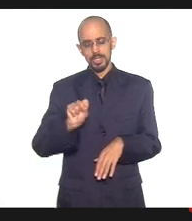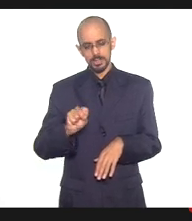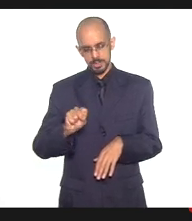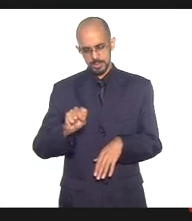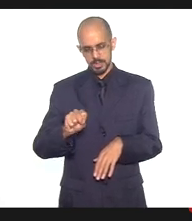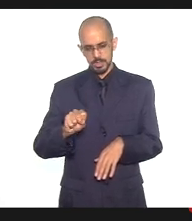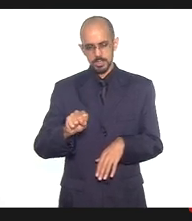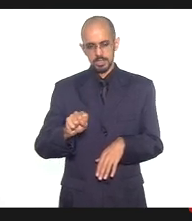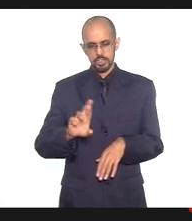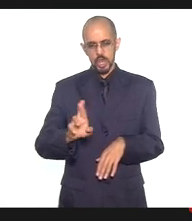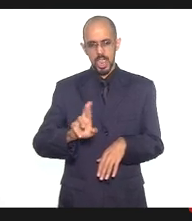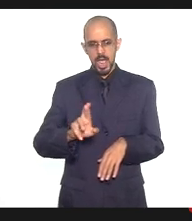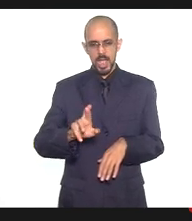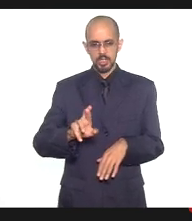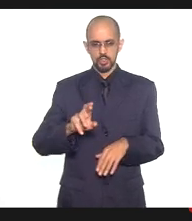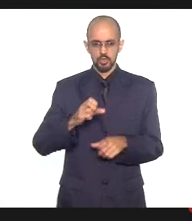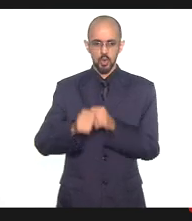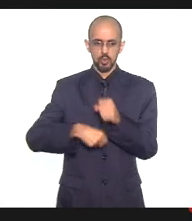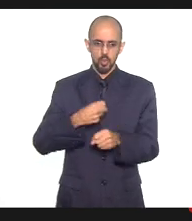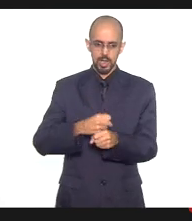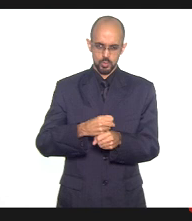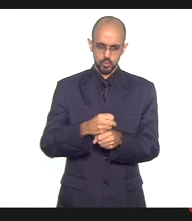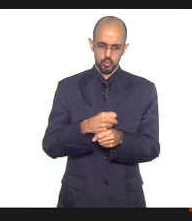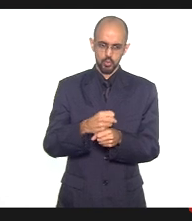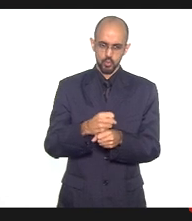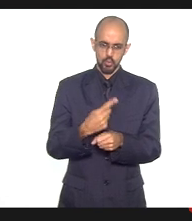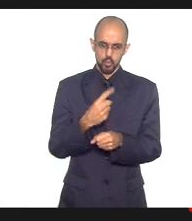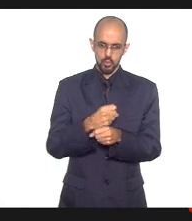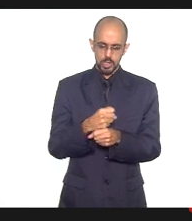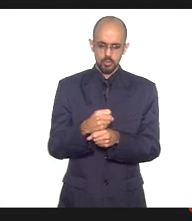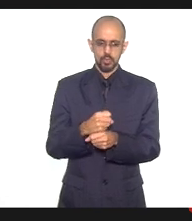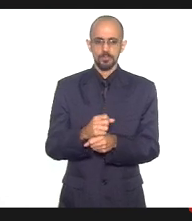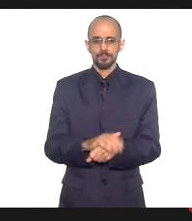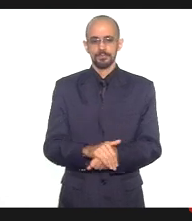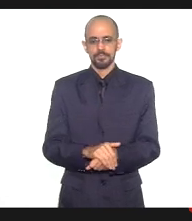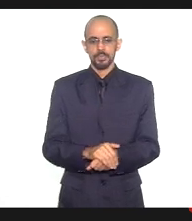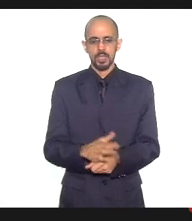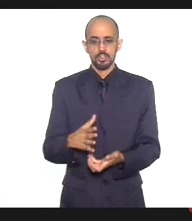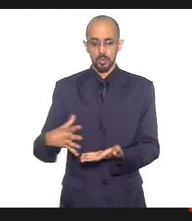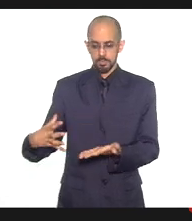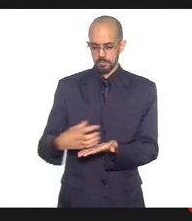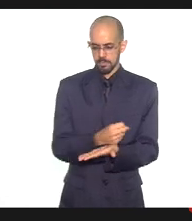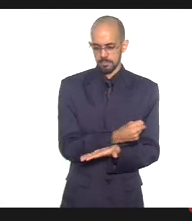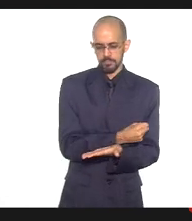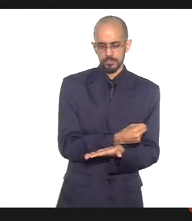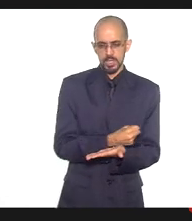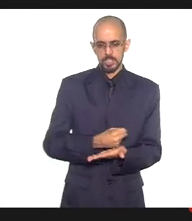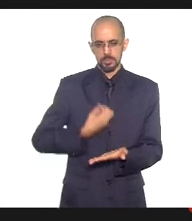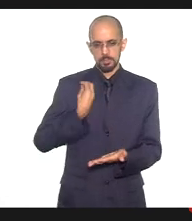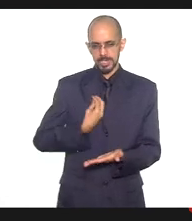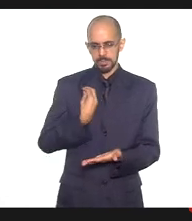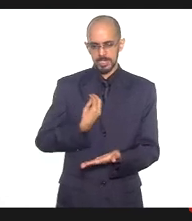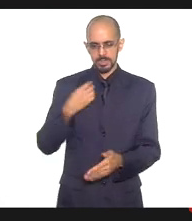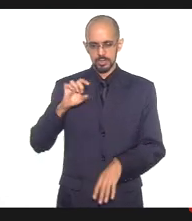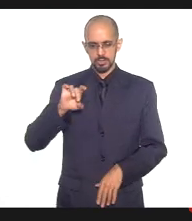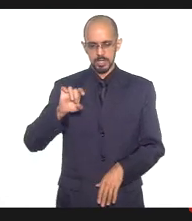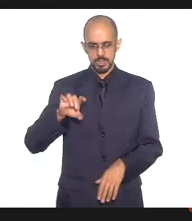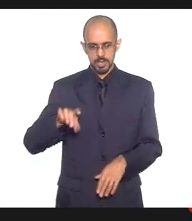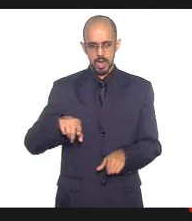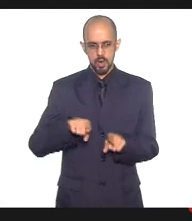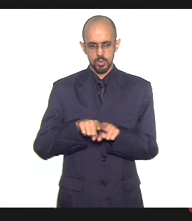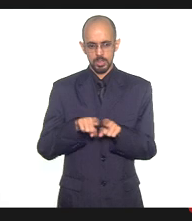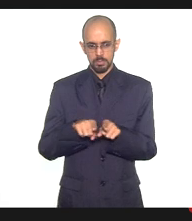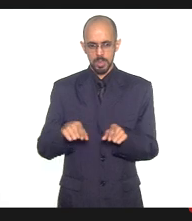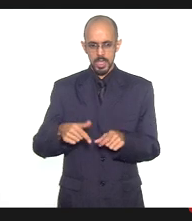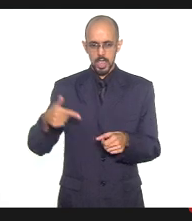valor significativo, né? Em termos de recolhimento de participação especial e royalties, considerando que é um fato relevante